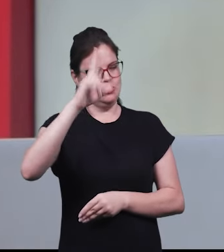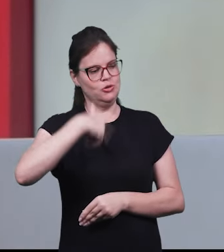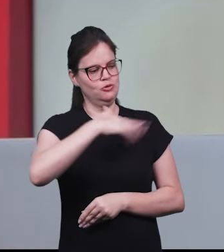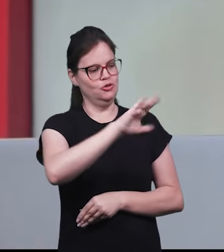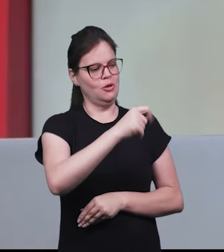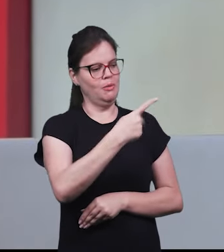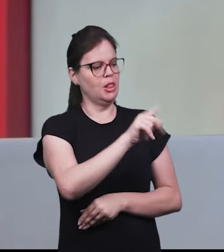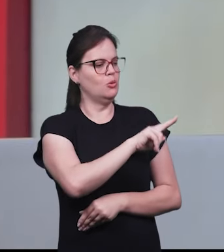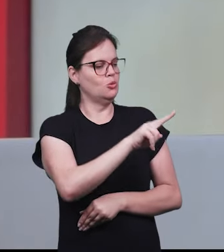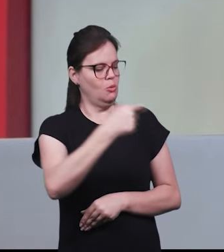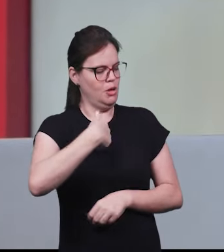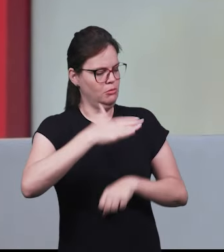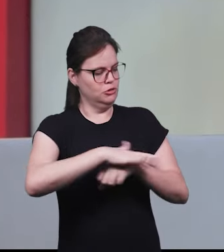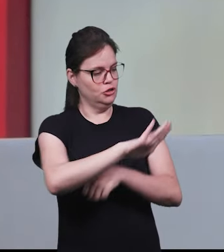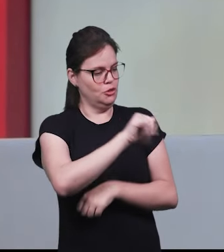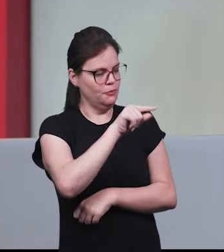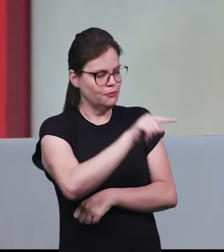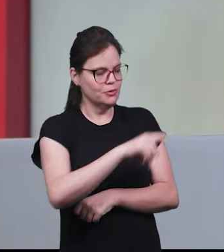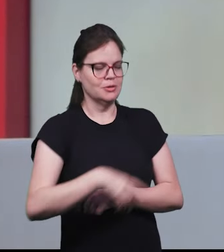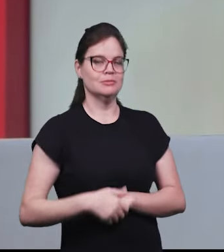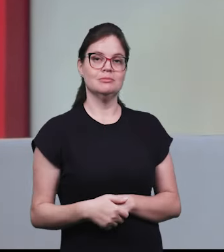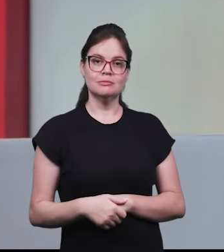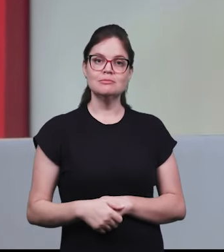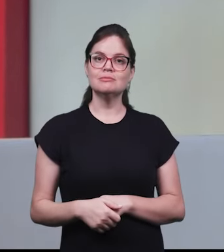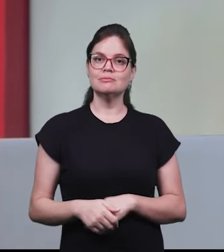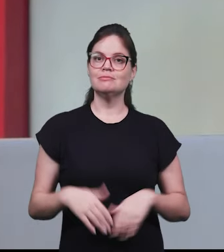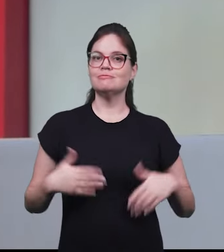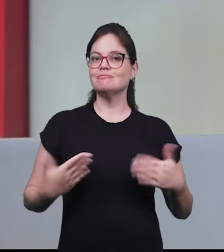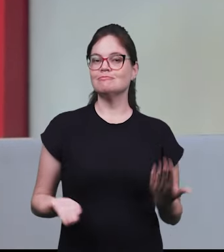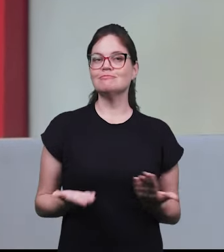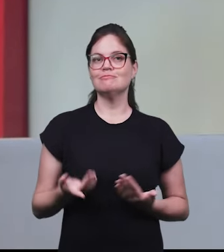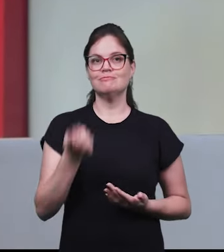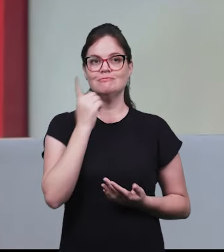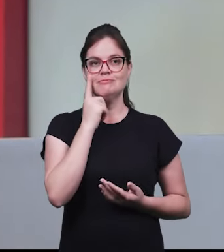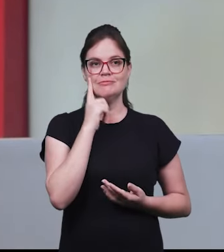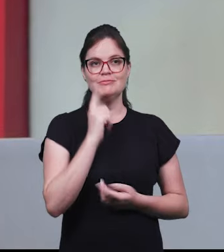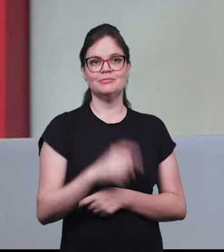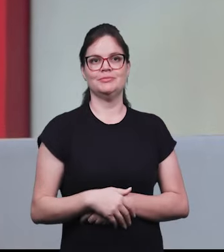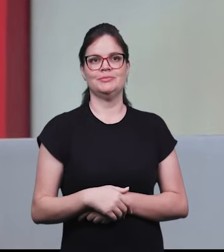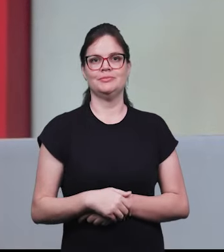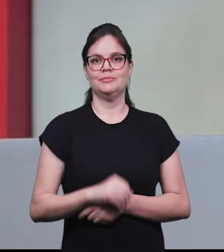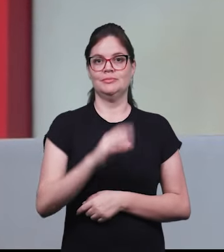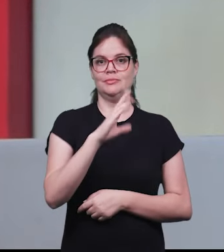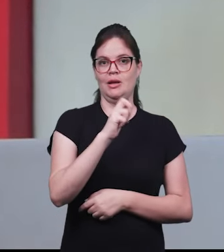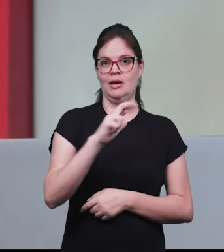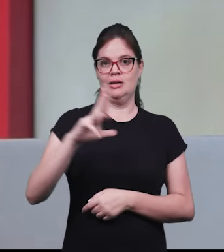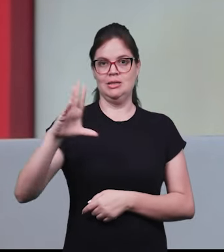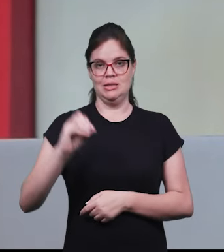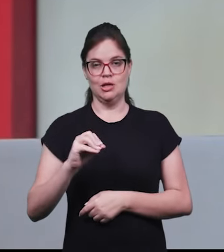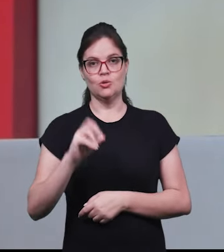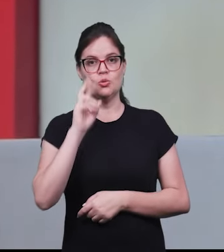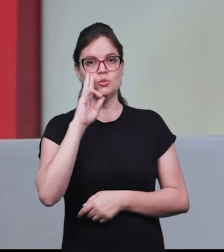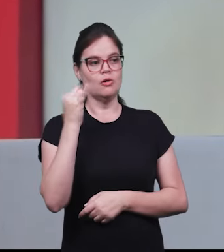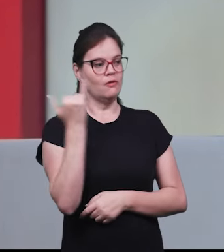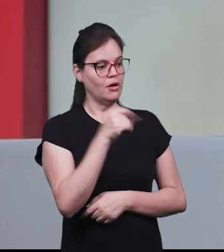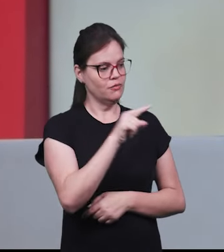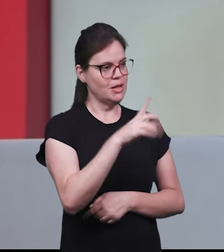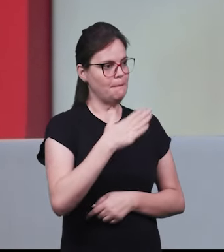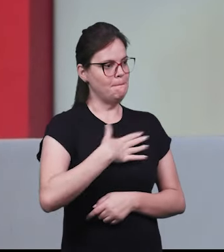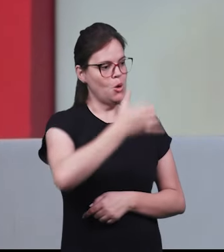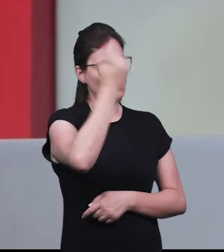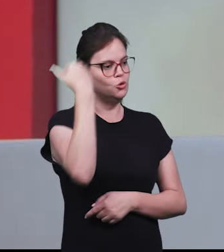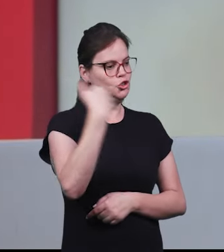Israel, que te chama pelo teu nome. Então, olha só, como nós já falamos no início aqui, Ciro ele é chamado como